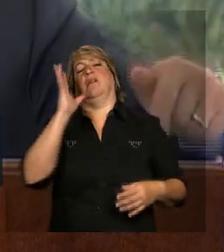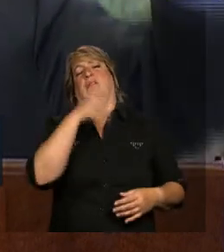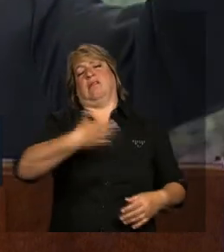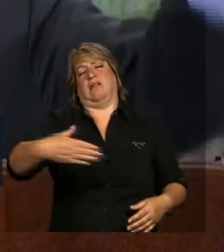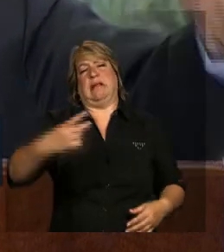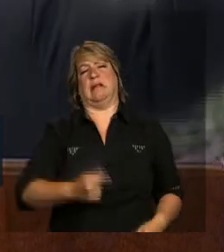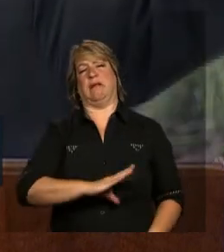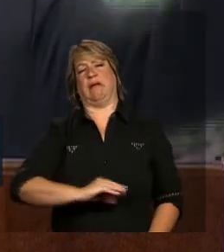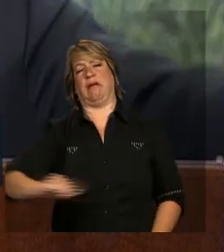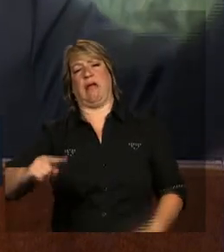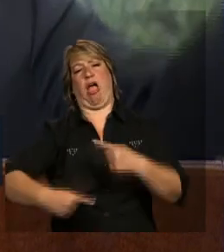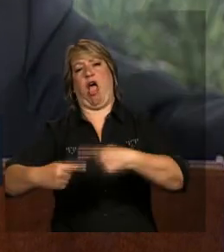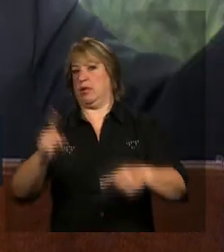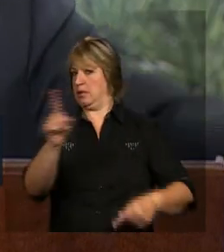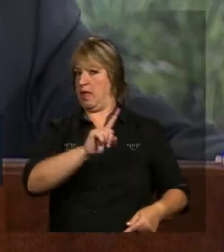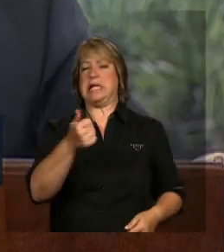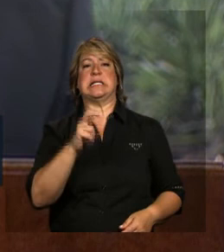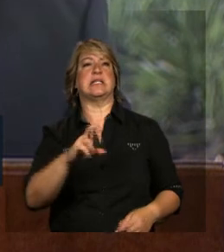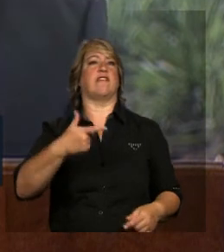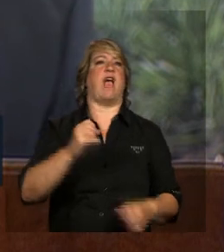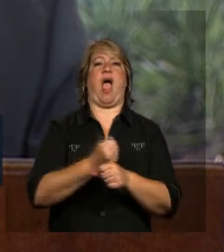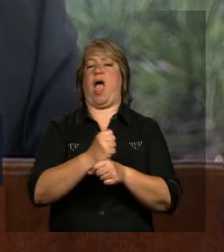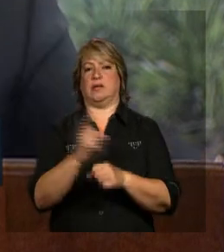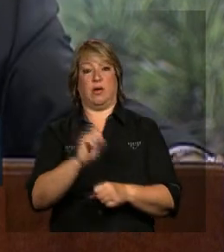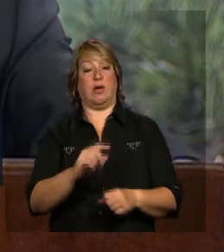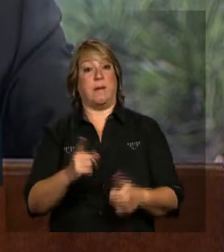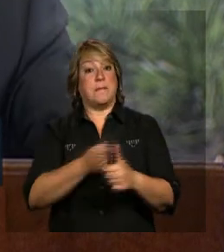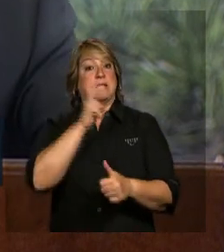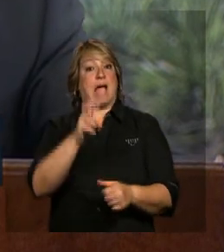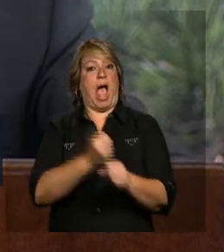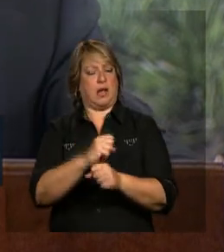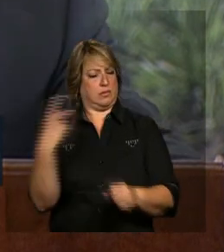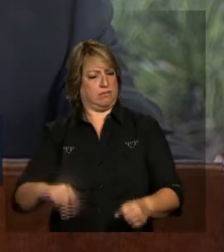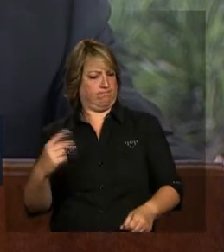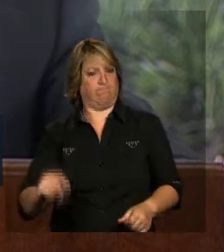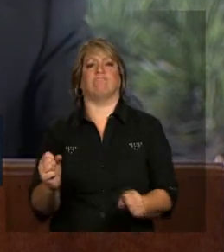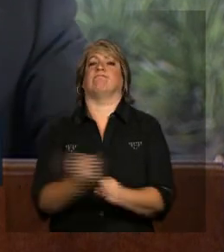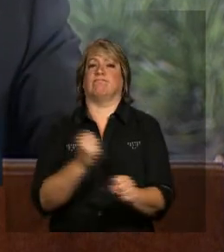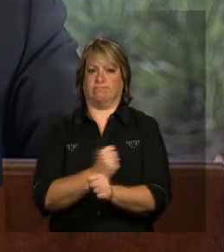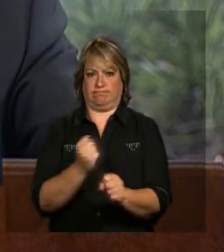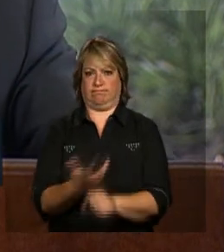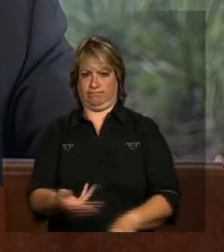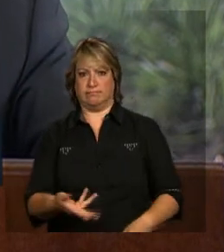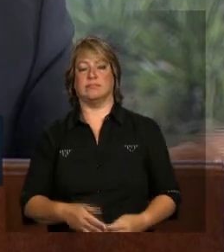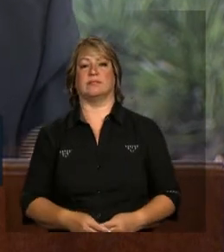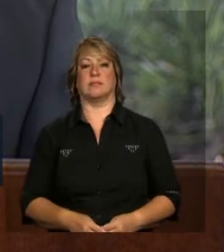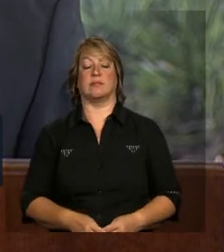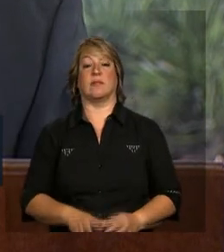15 20 anos serão feitos nos primeiros cinco anos há um outro aspecto que gostaria